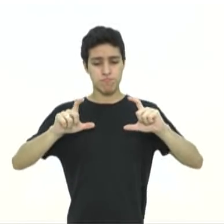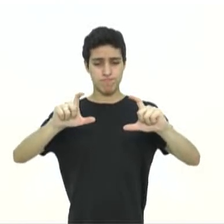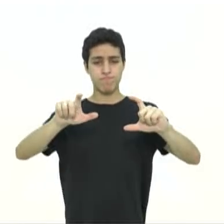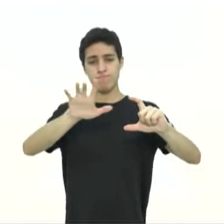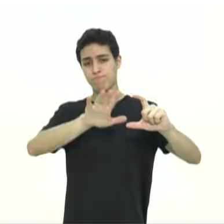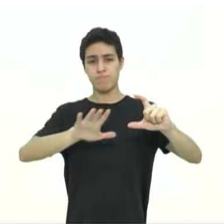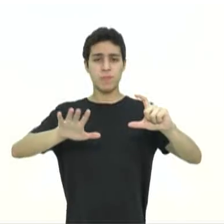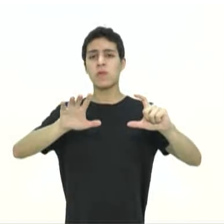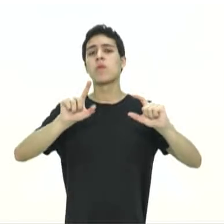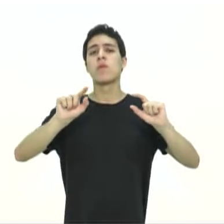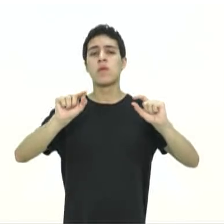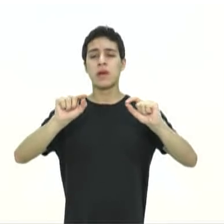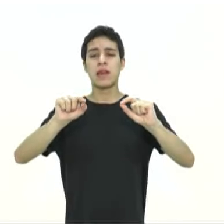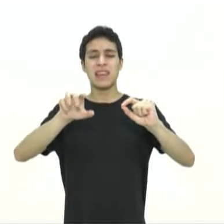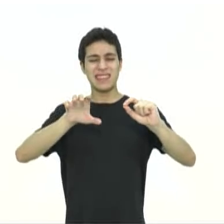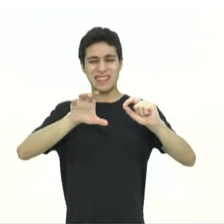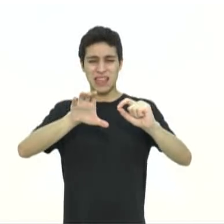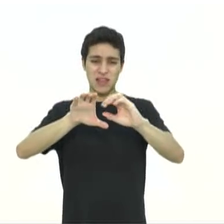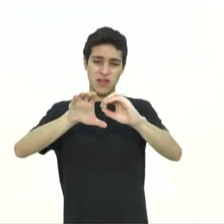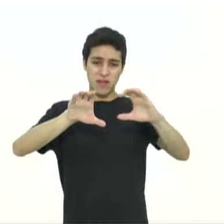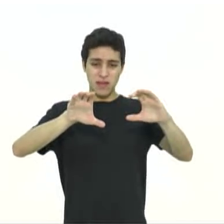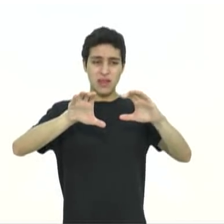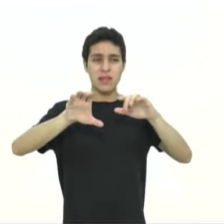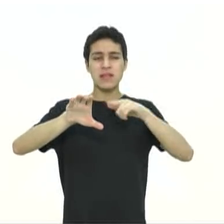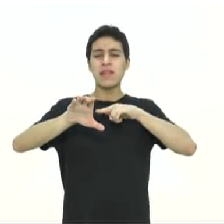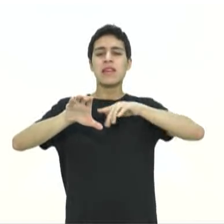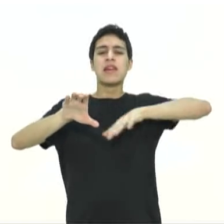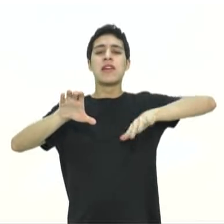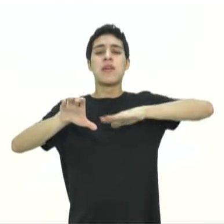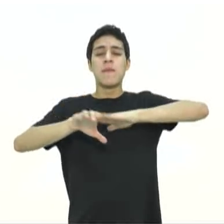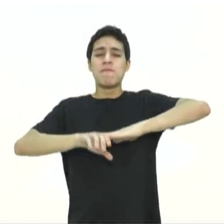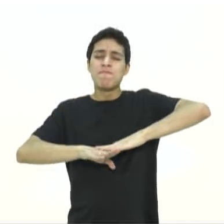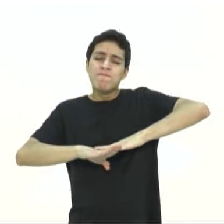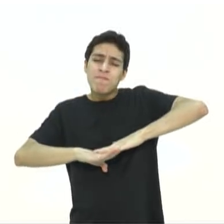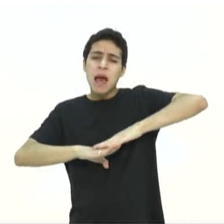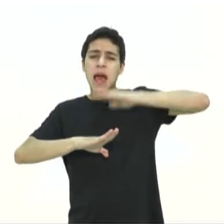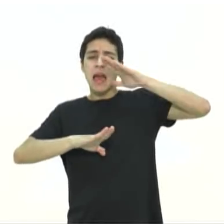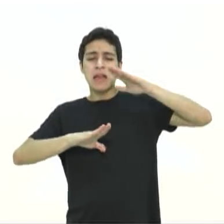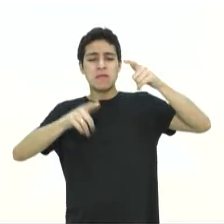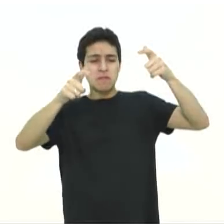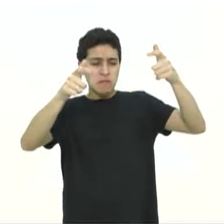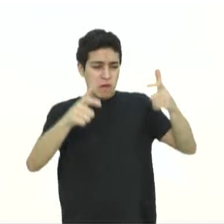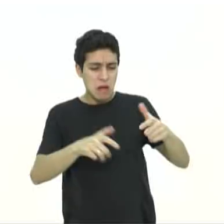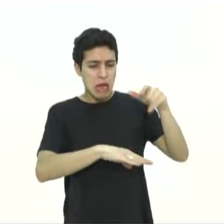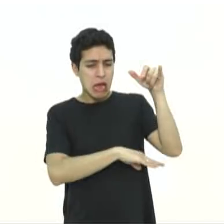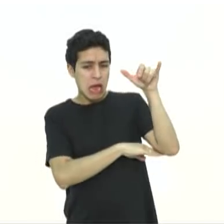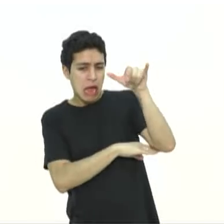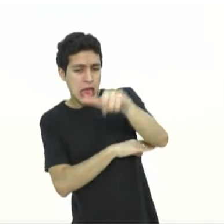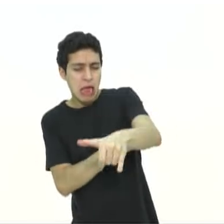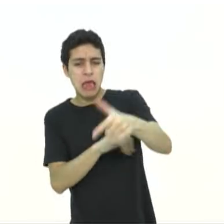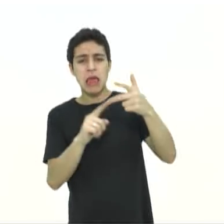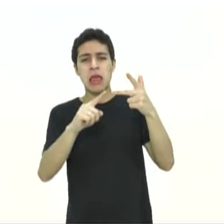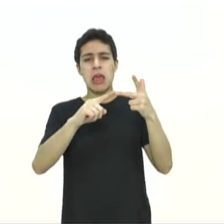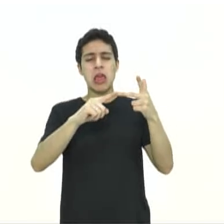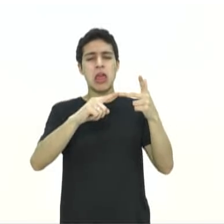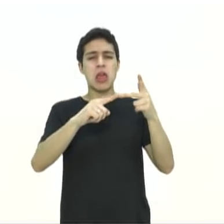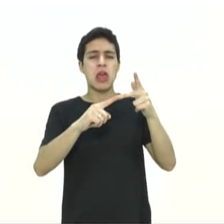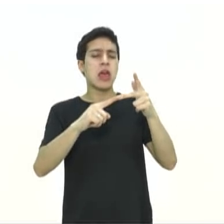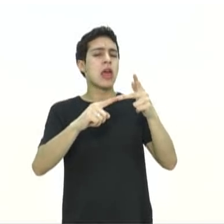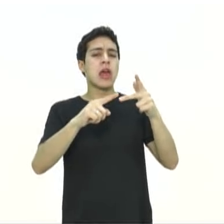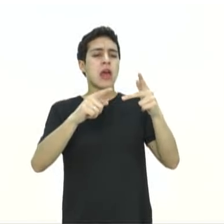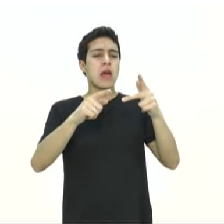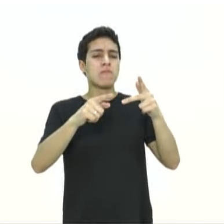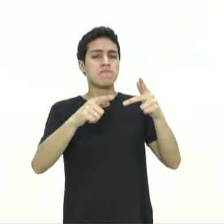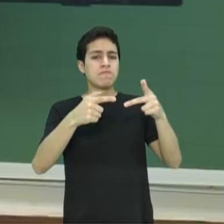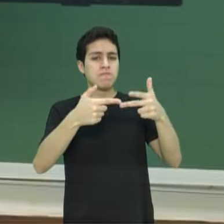mais desenvolvida, tem a rede mais densa do planeta, com a maior quantidade de ferrovias, aeroportos, rodovias e